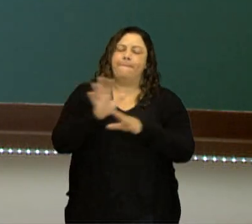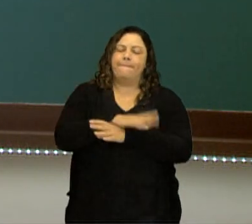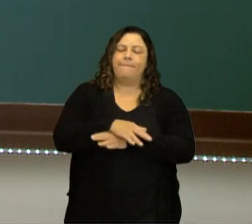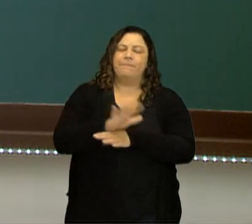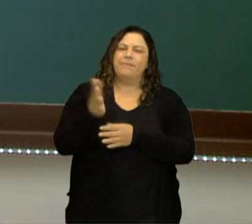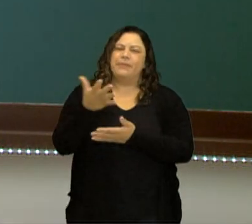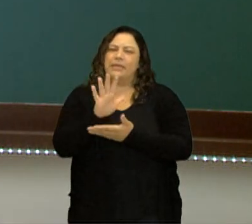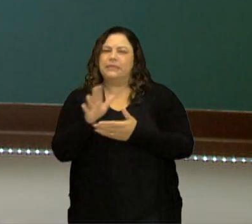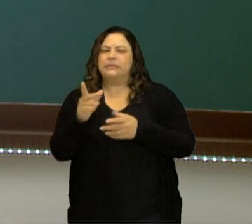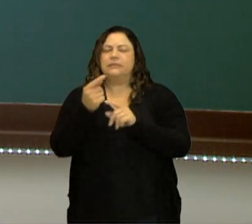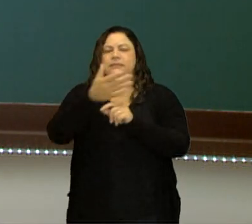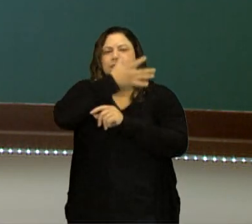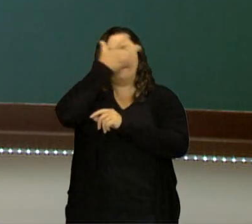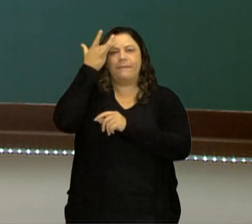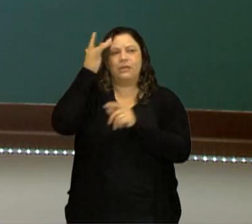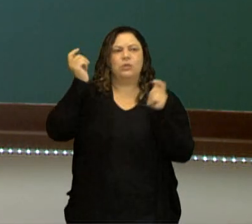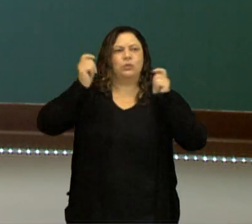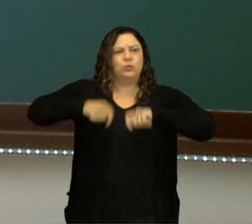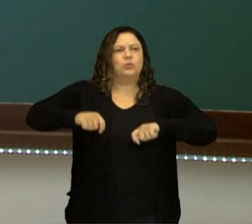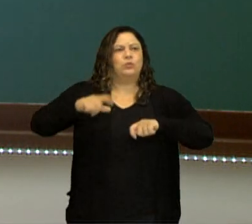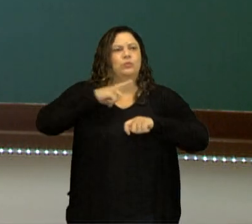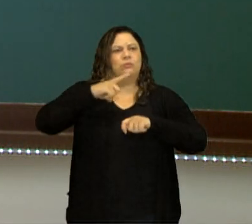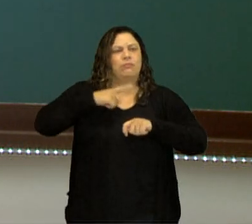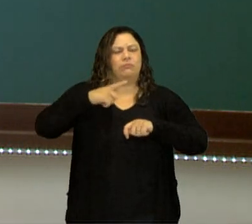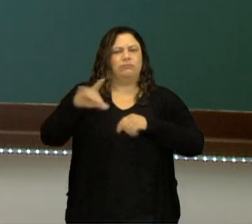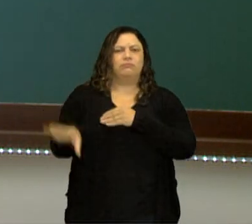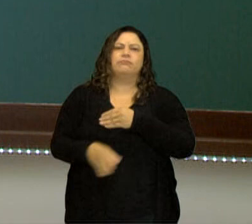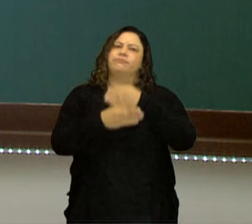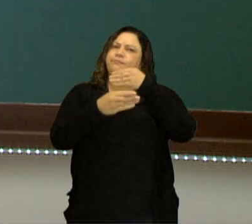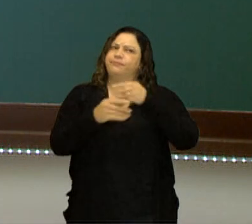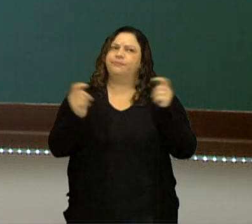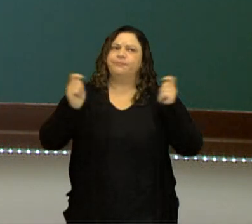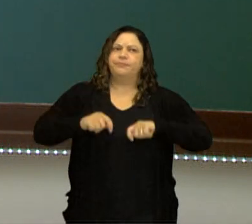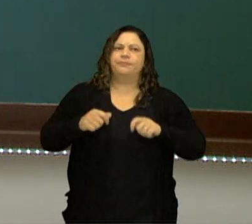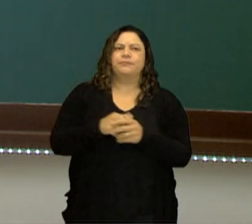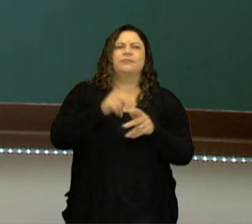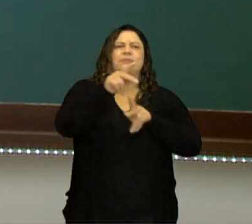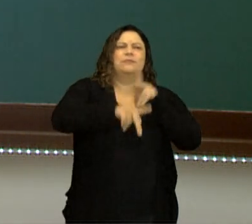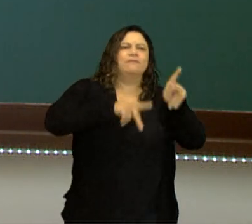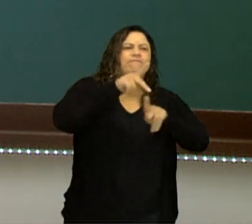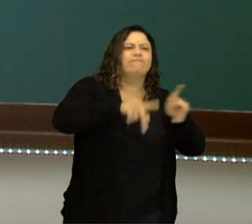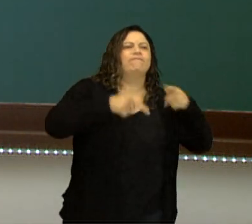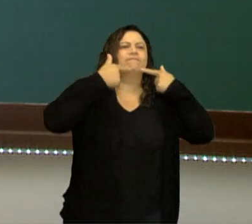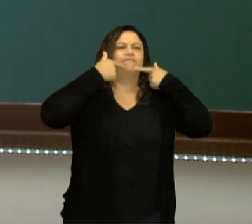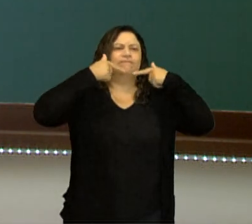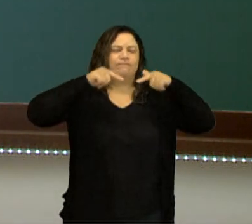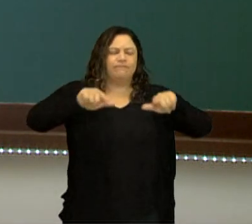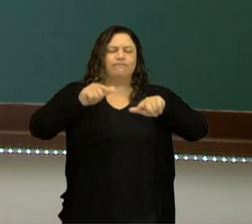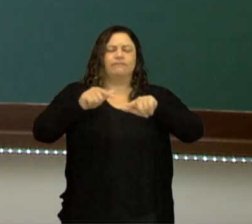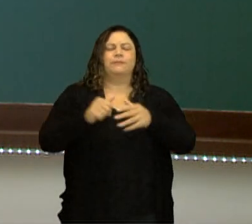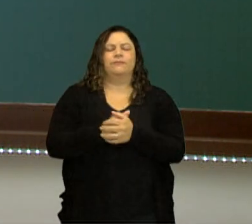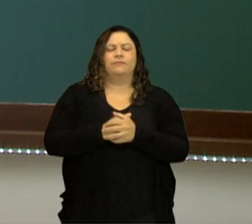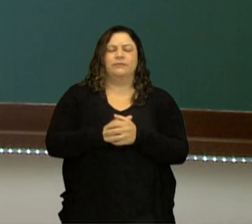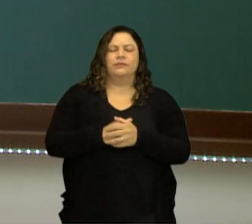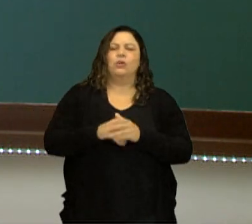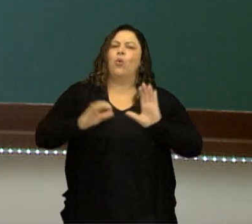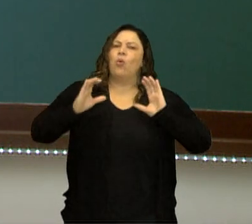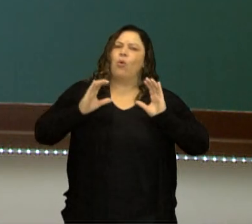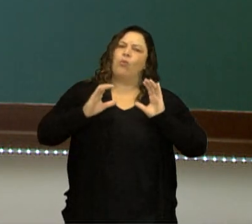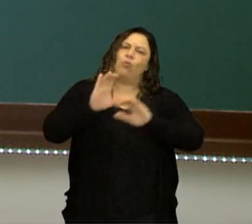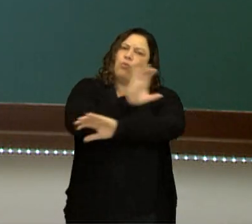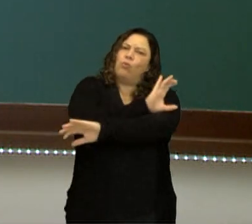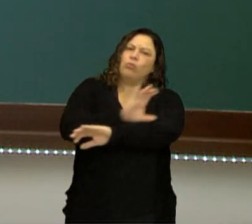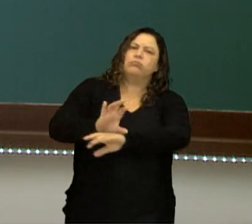pessoas, elas eram compostas por dezenas de povos com línguas e costumes diferentes.